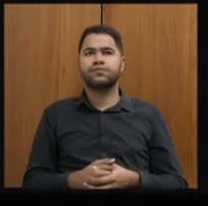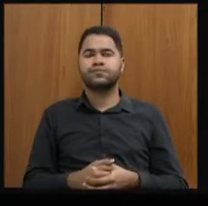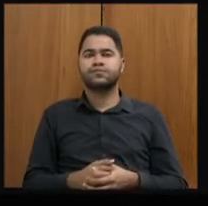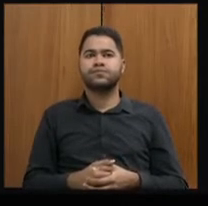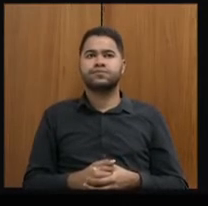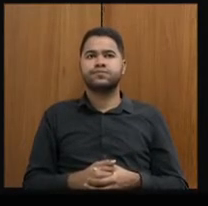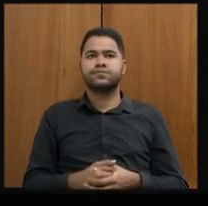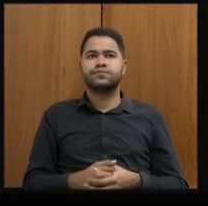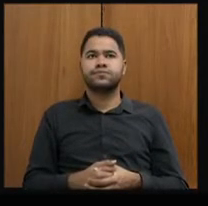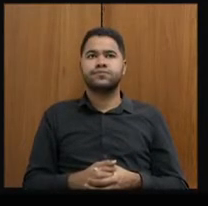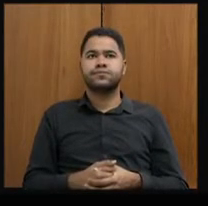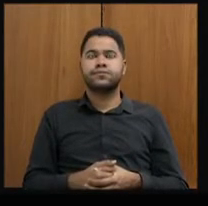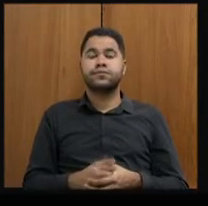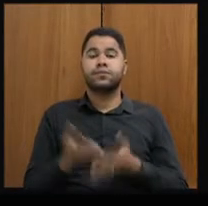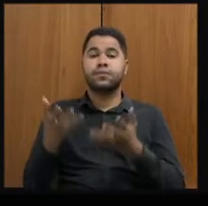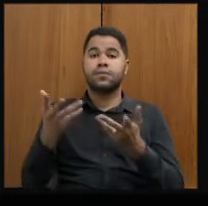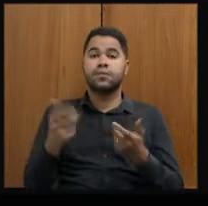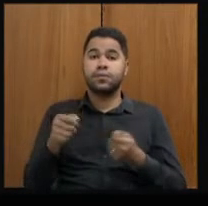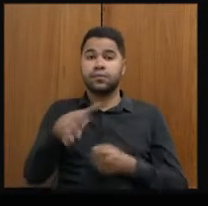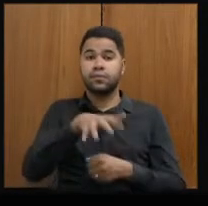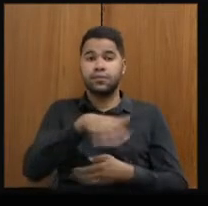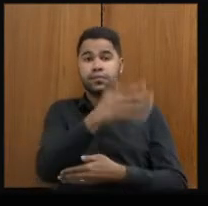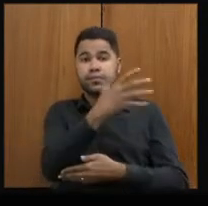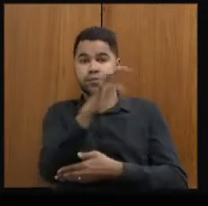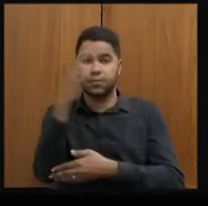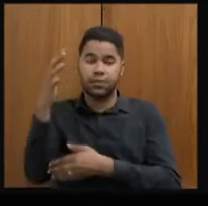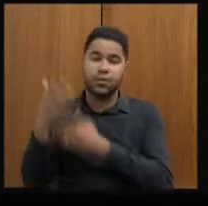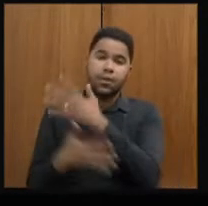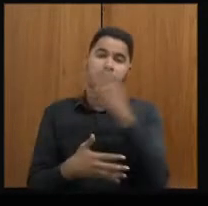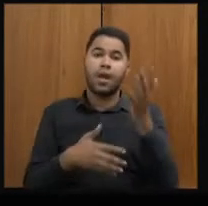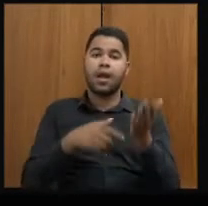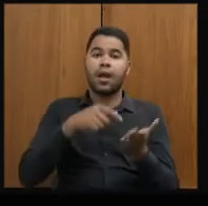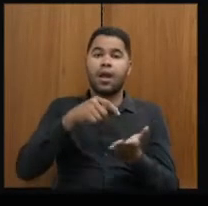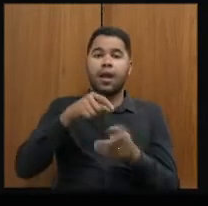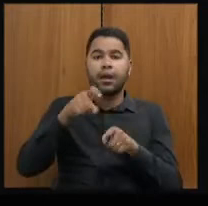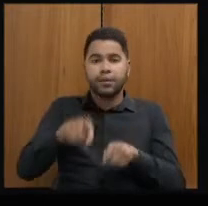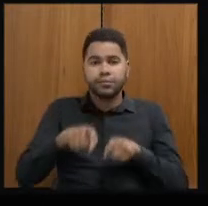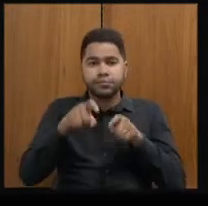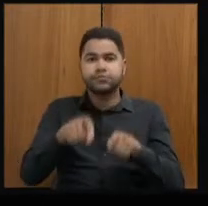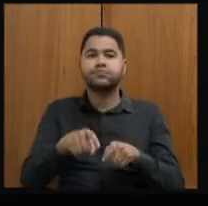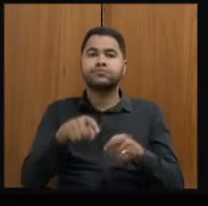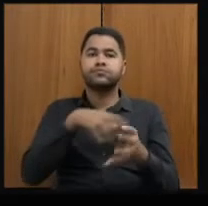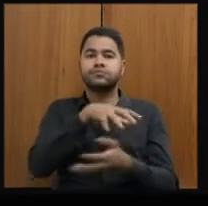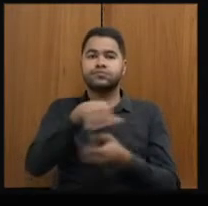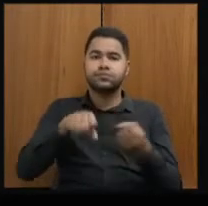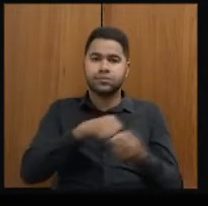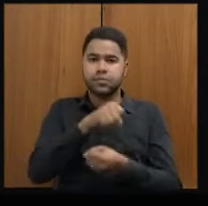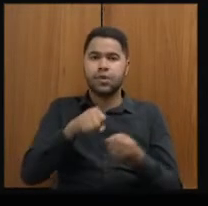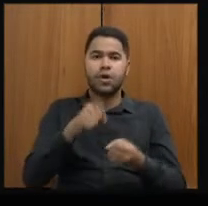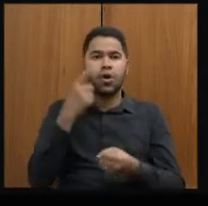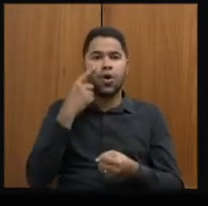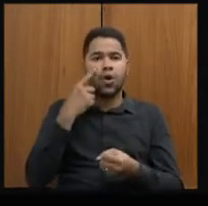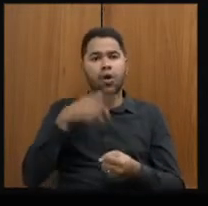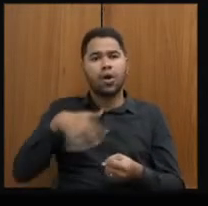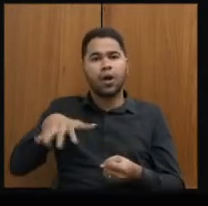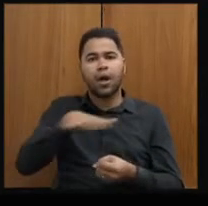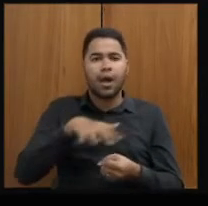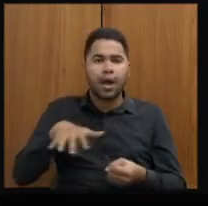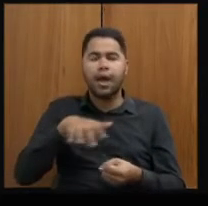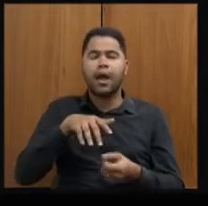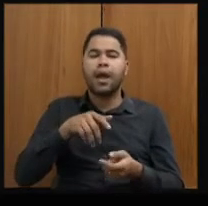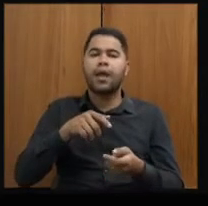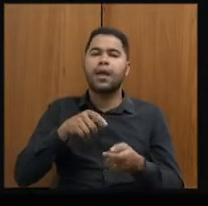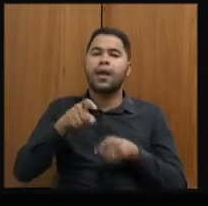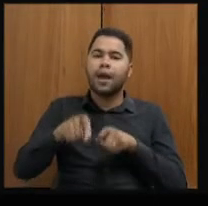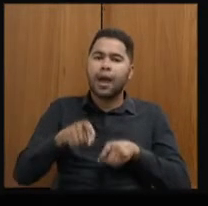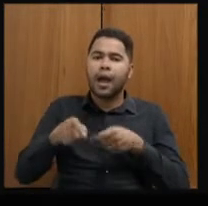e é atendimento ao meio ambiente agricultura sustentável segurança hídrica e sustentabilidade ambiental EA agroecologia a